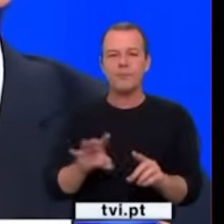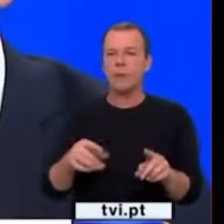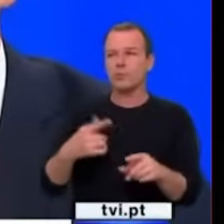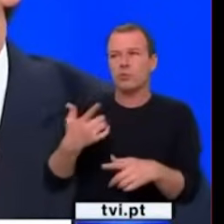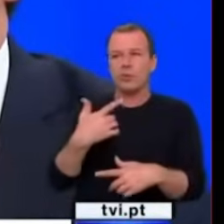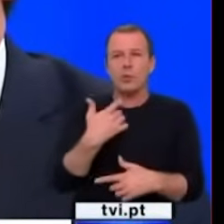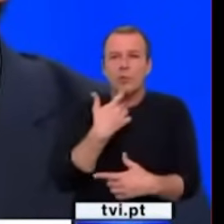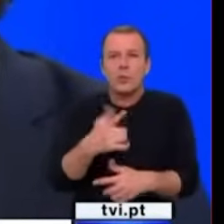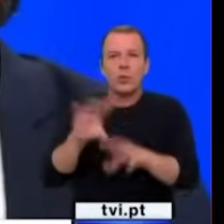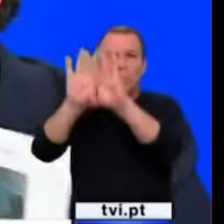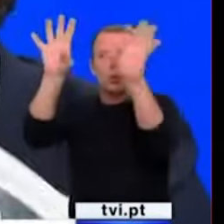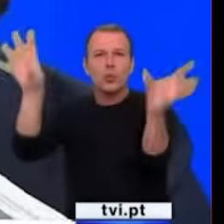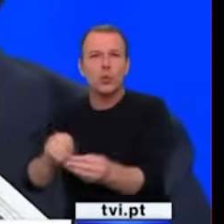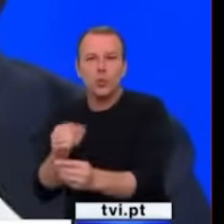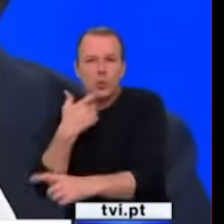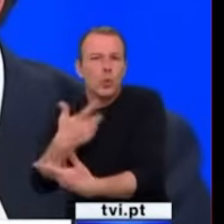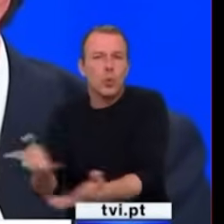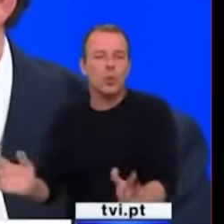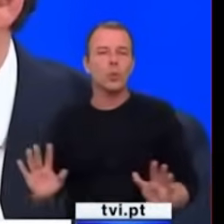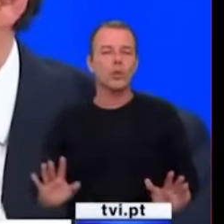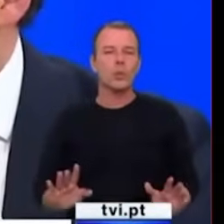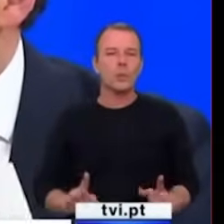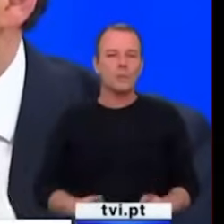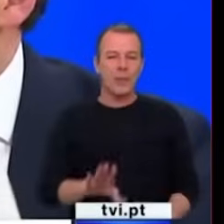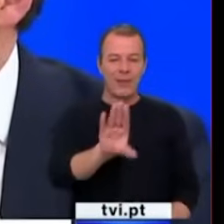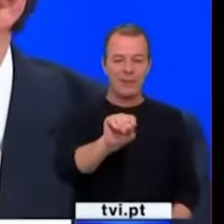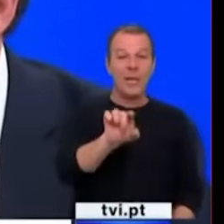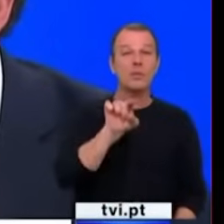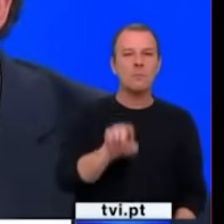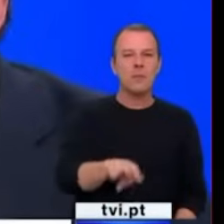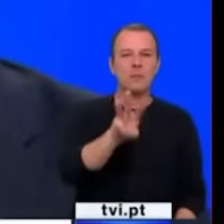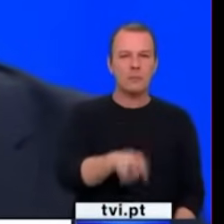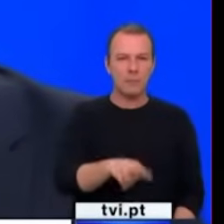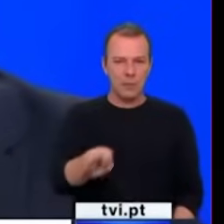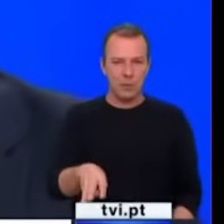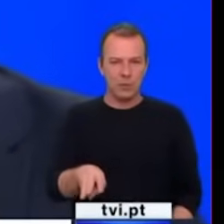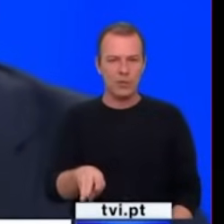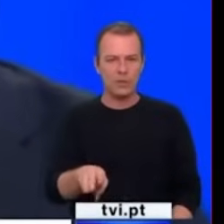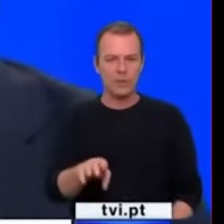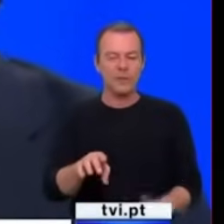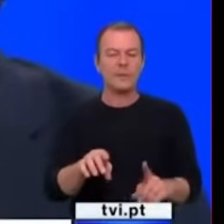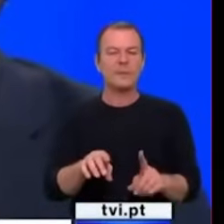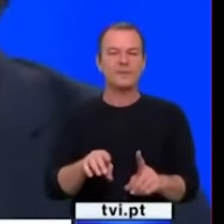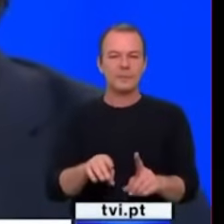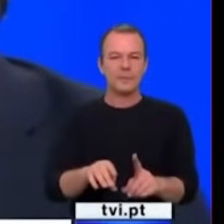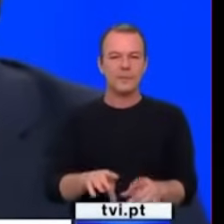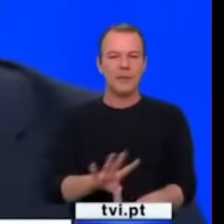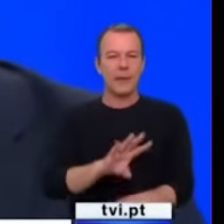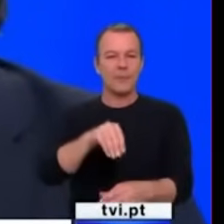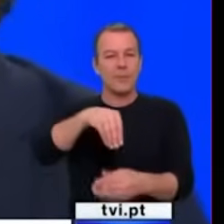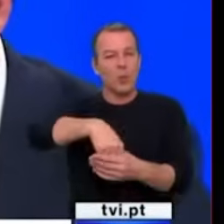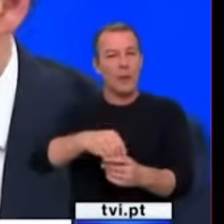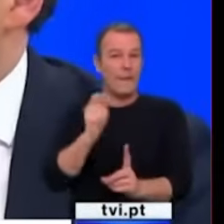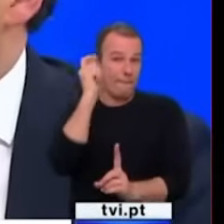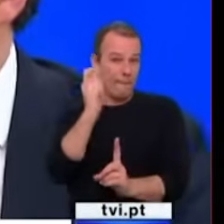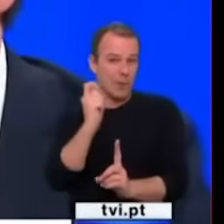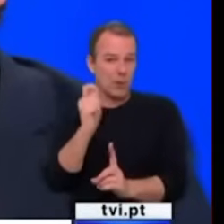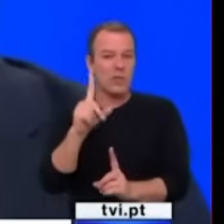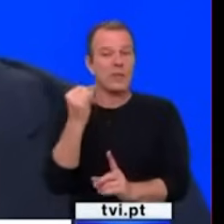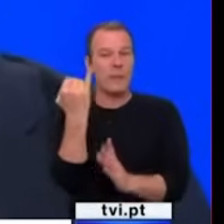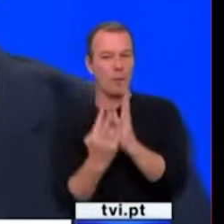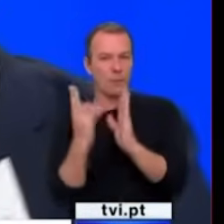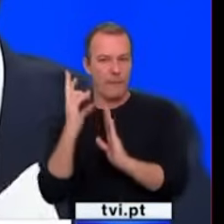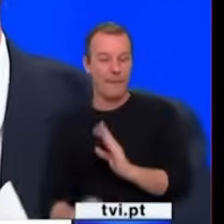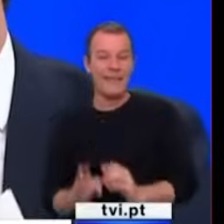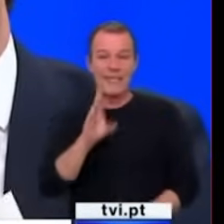estava a falar das pensões 9000 milh só para que fique claro os 10.000 milhões para nós temos milhões inclui as pensões e esta baixa de impostos impostos se